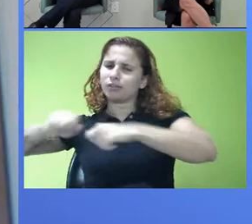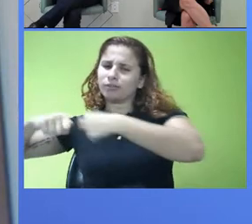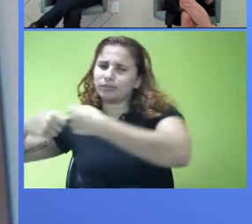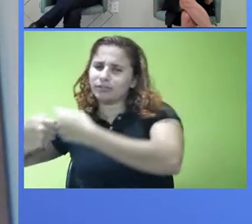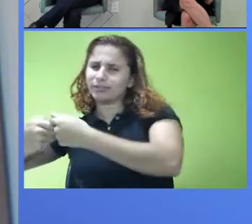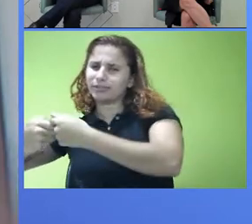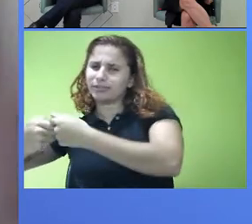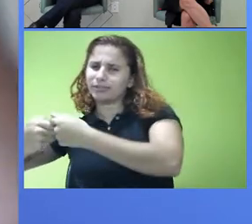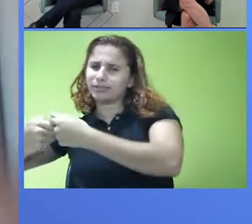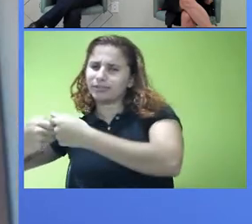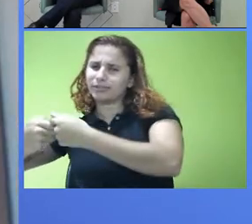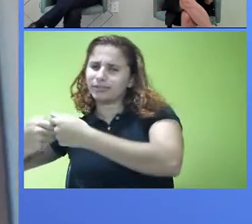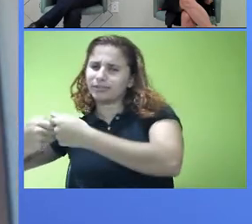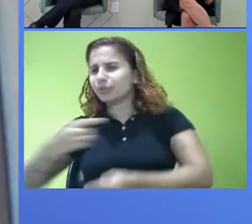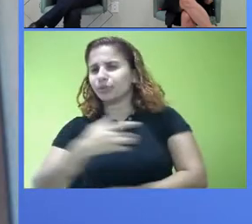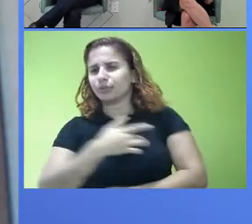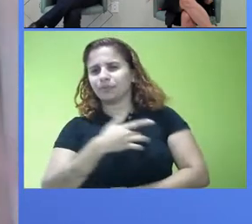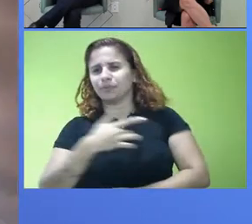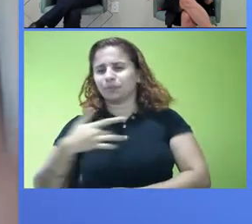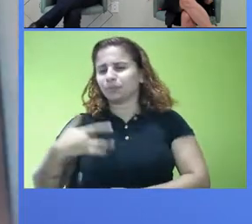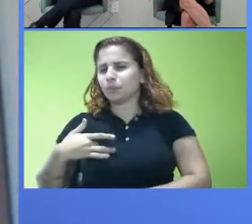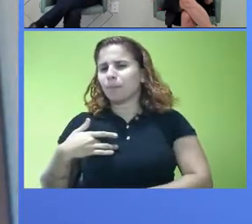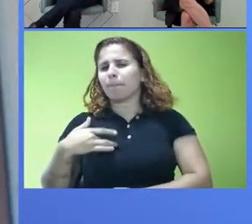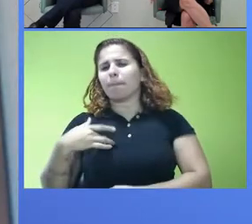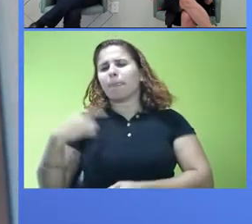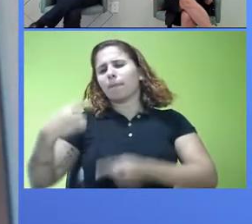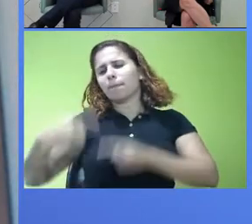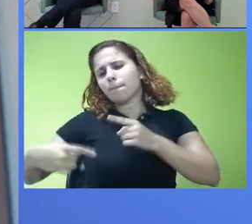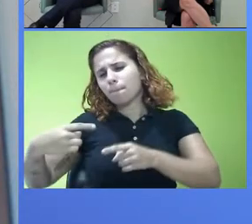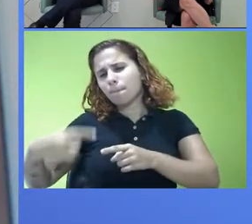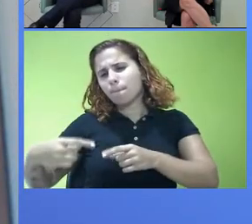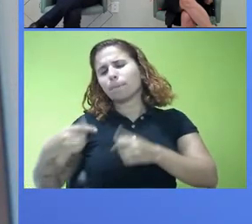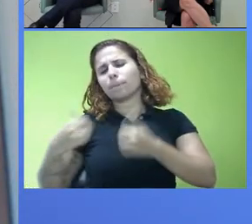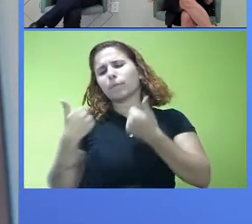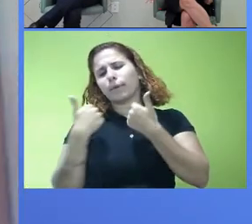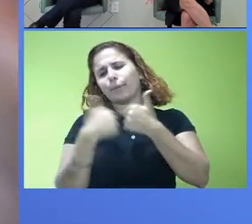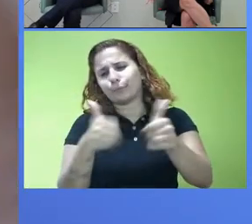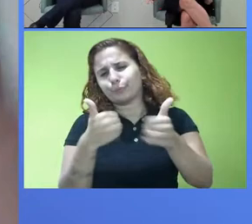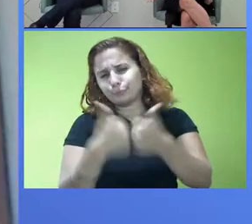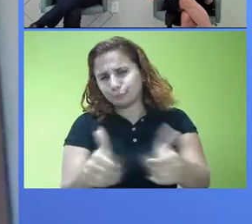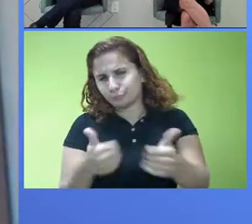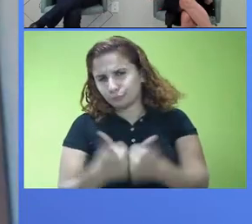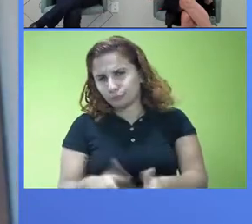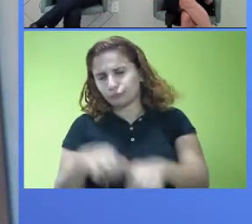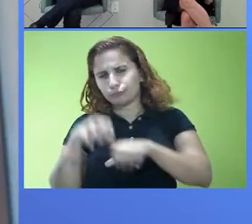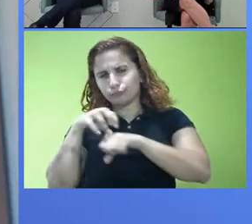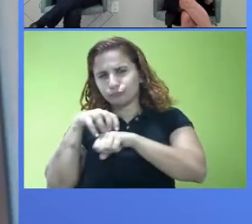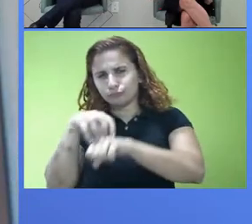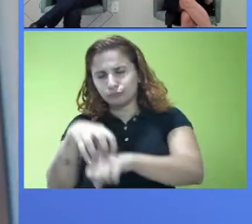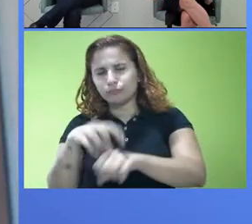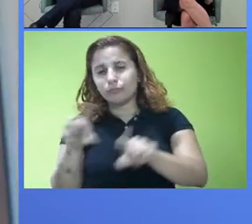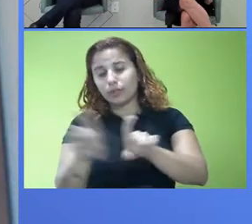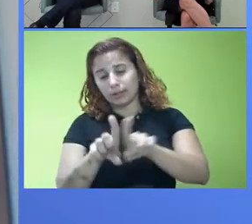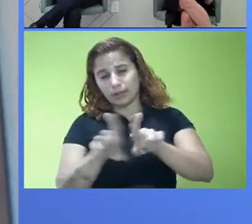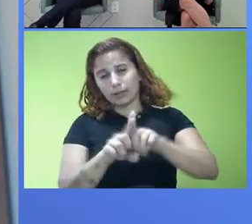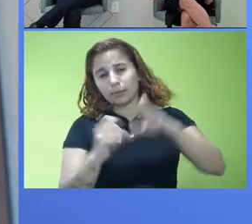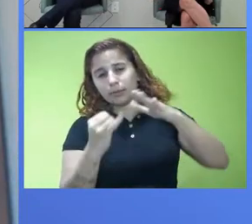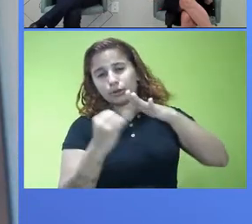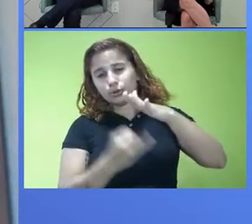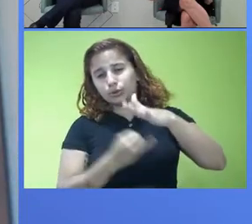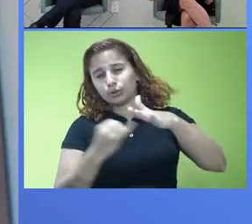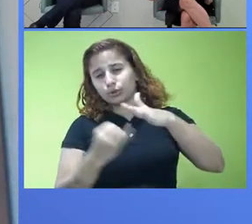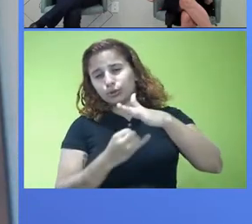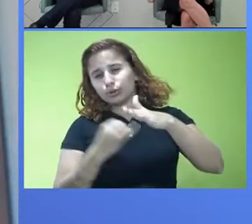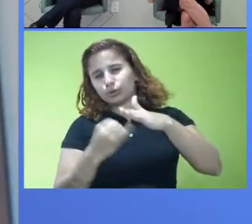de saúde, a política de mobilidade, transporte, as instituições, né, da sociedade civil, que